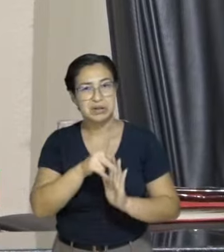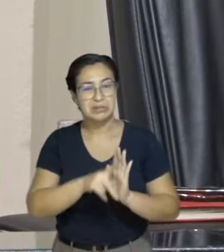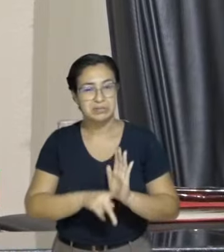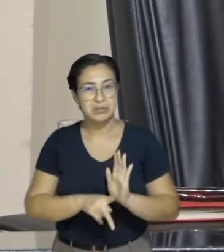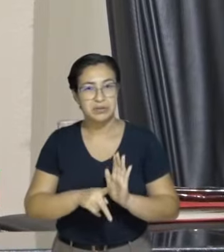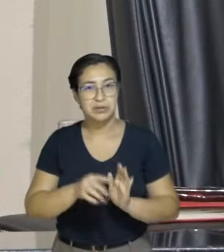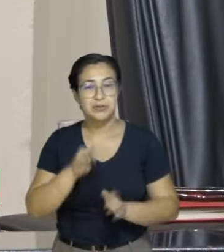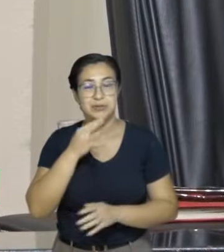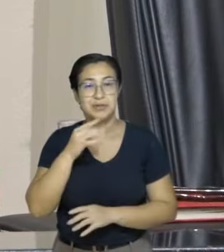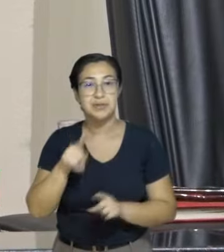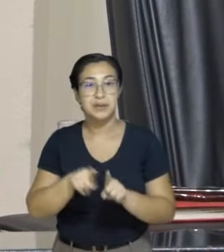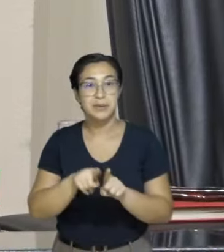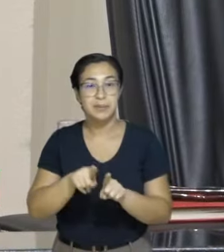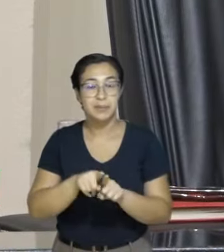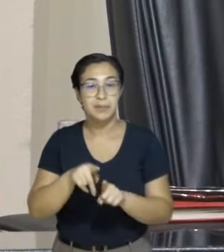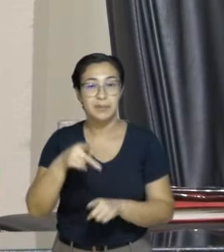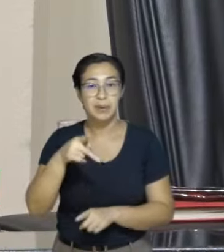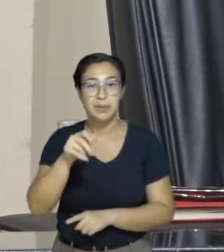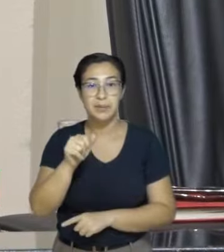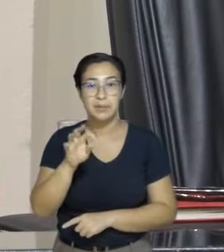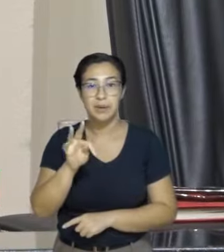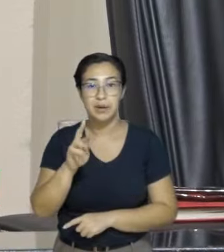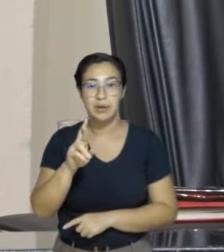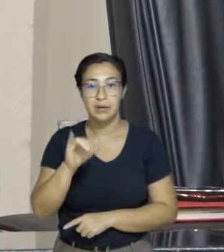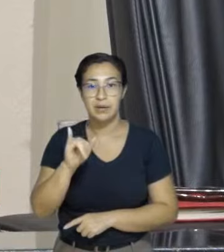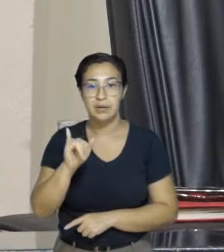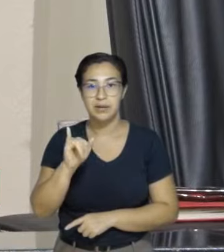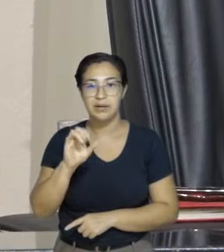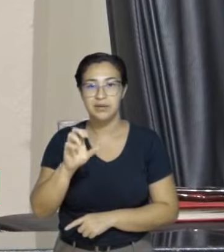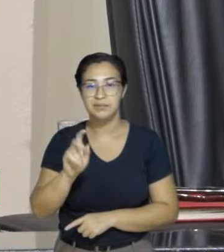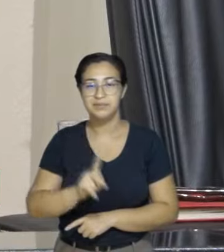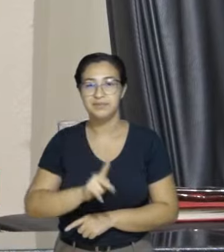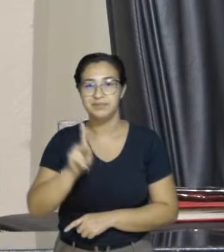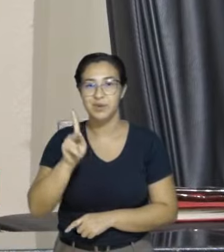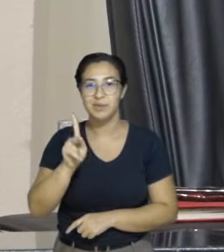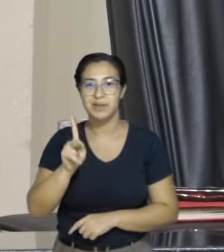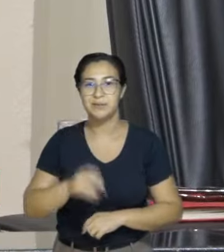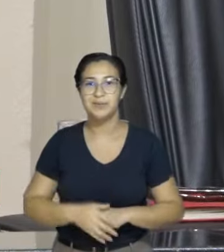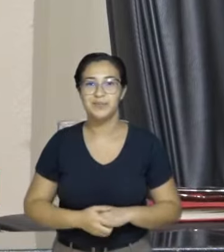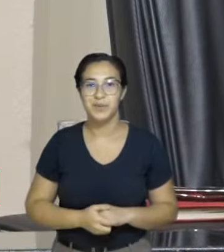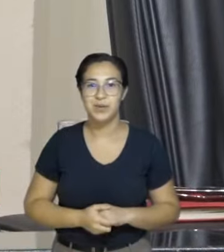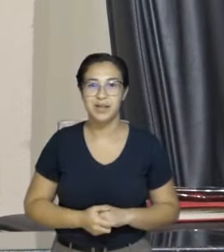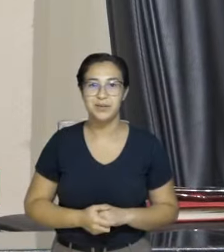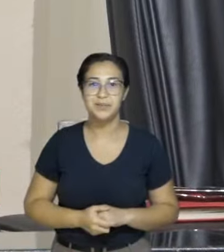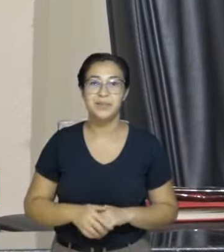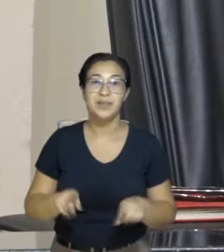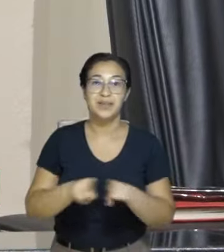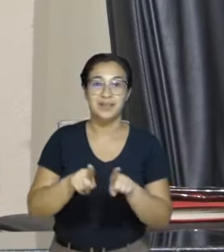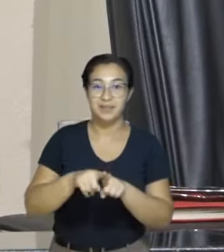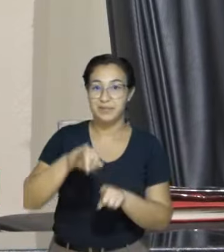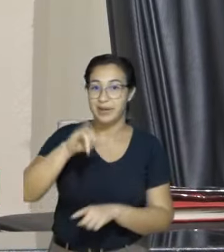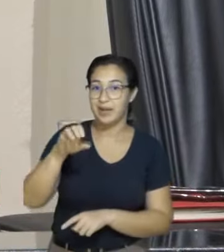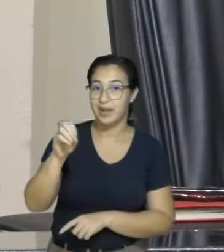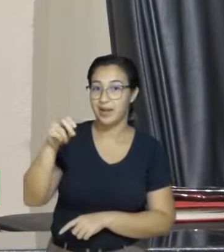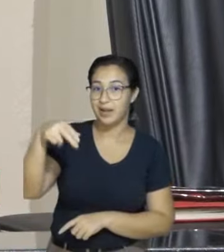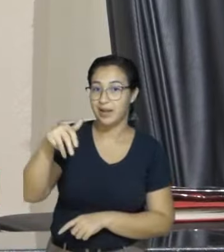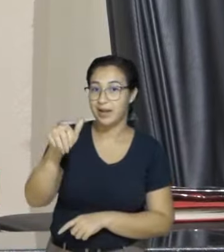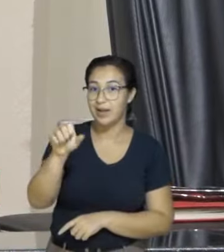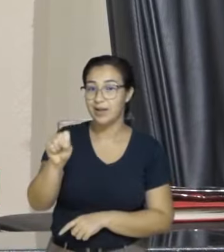seu presidente, por meio do Jonas, um amigo de todos nós aqui da casa, ex-prefeito de Passo de Torres, mas eu